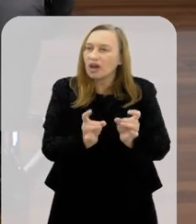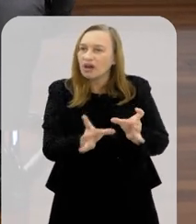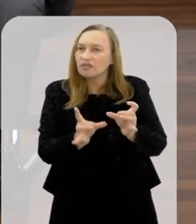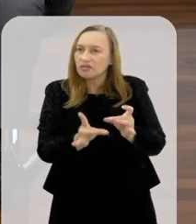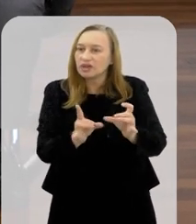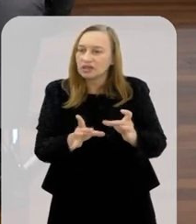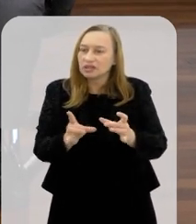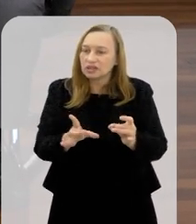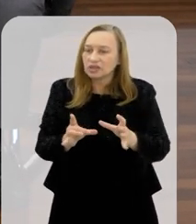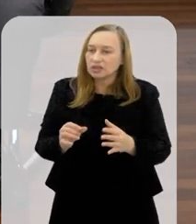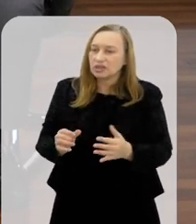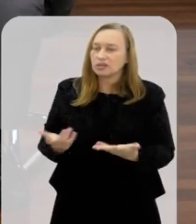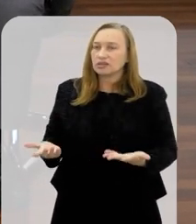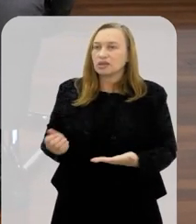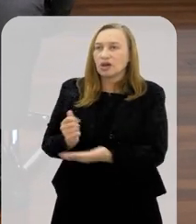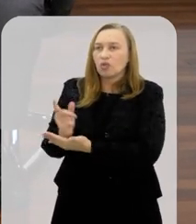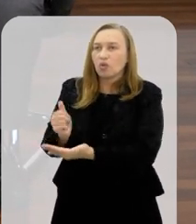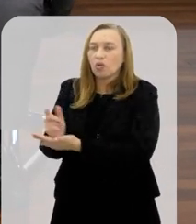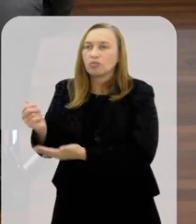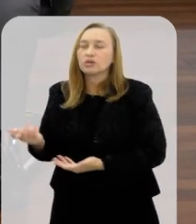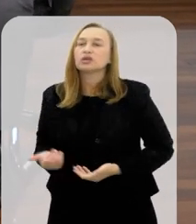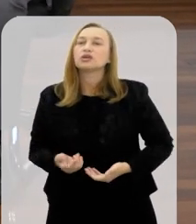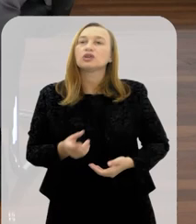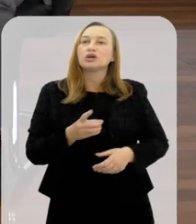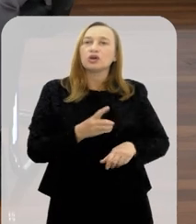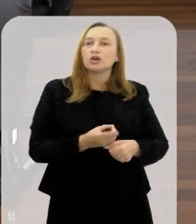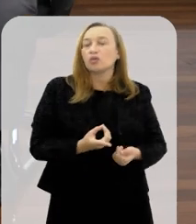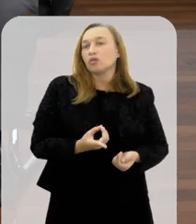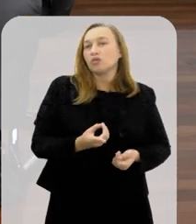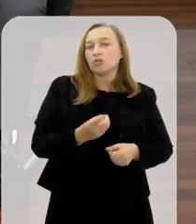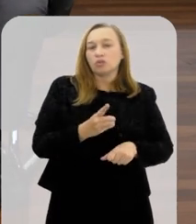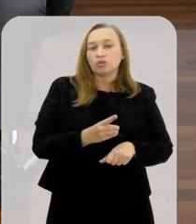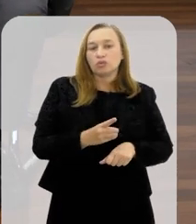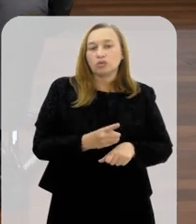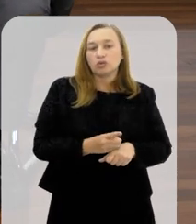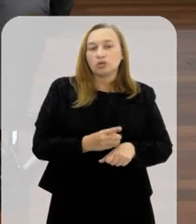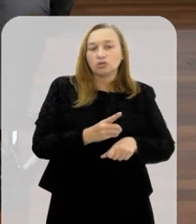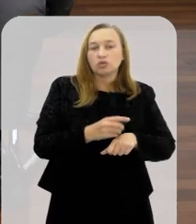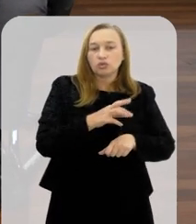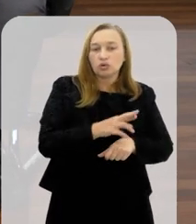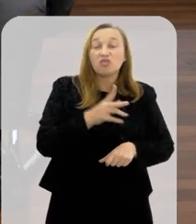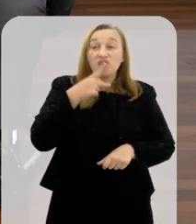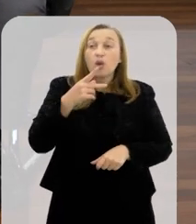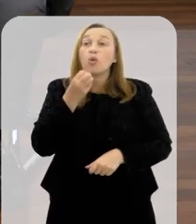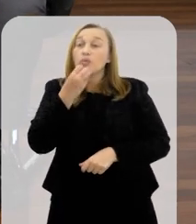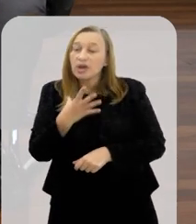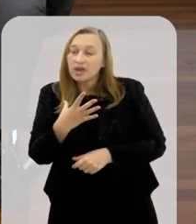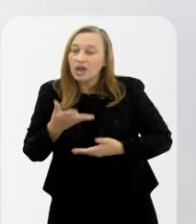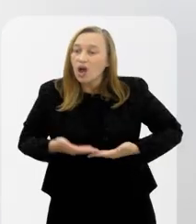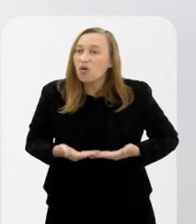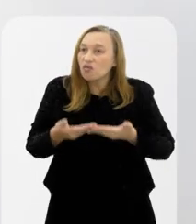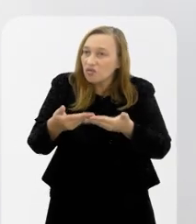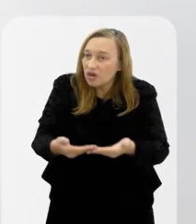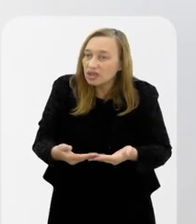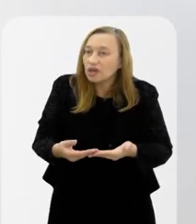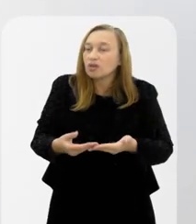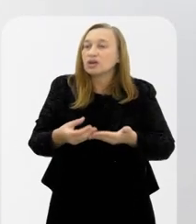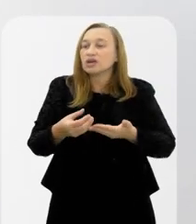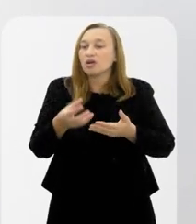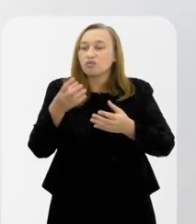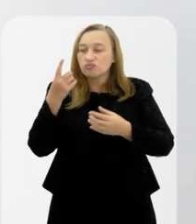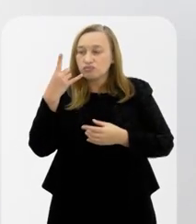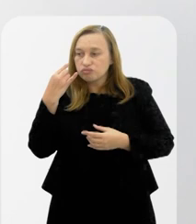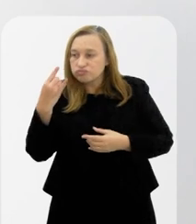prestação de serviços e tudo mais é o Dr Ricardo colocou aqui muito bem né a a oferta a oferta é algo que atrai muito o